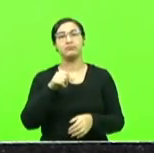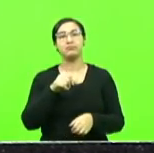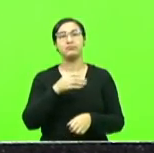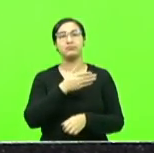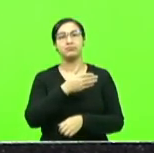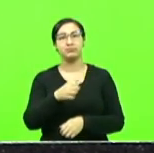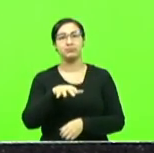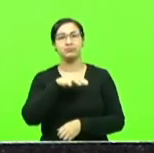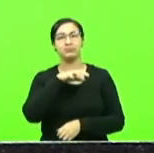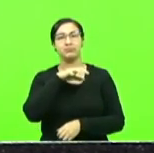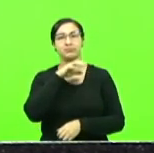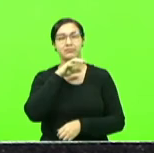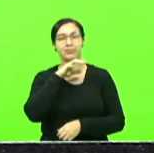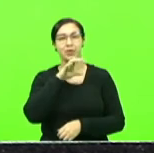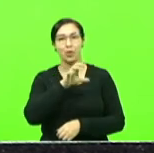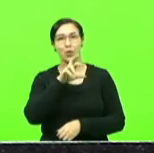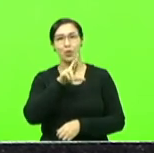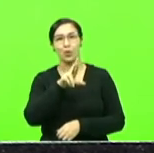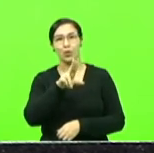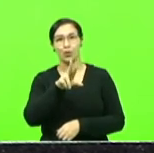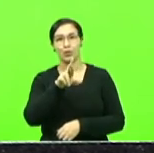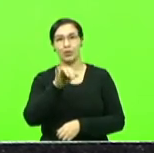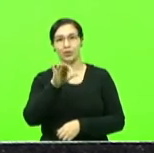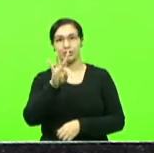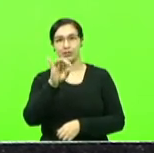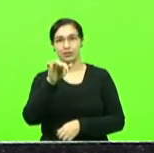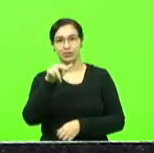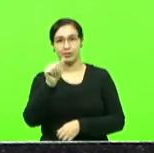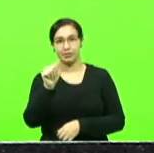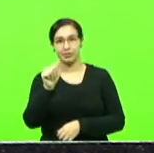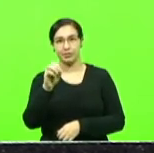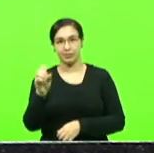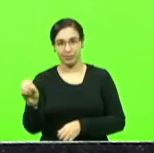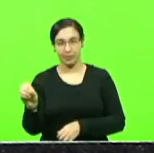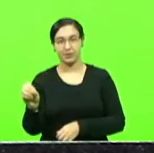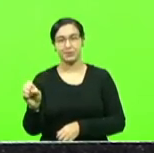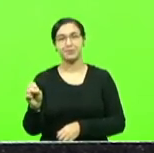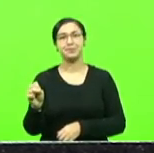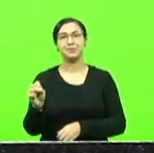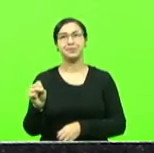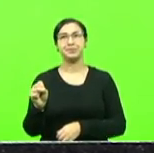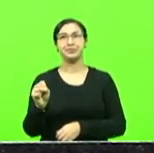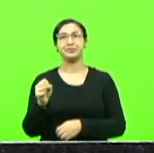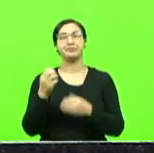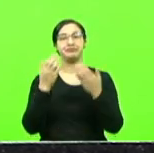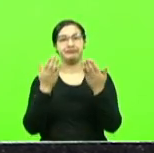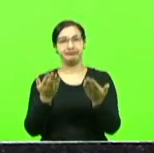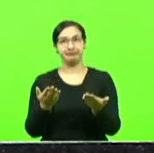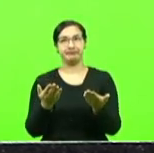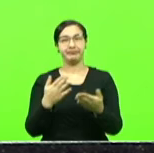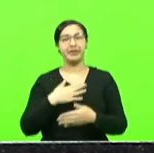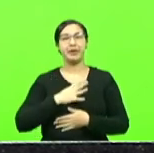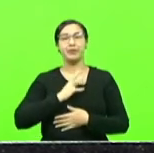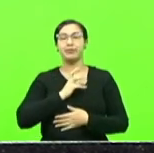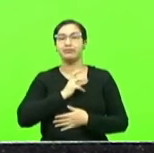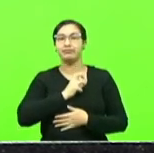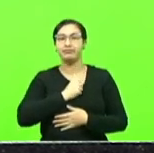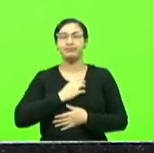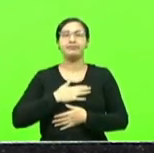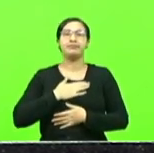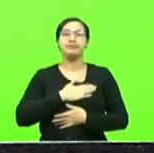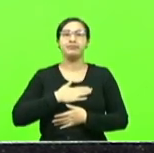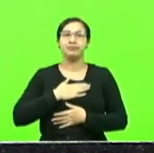dessa magnitude e dizer ao amigo deputado que fiquei apaixonado